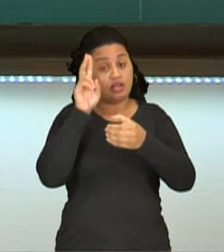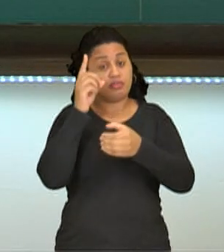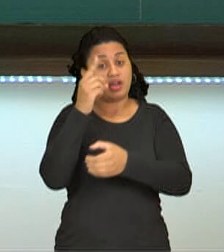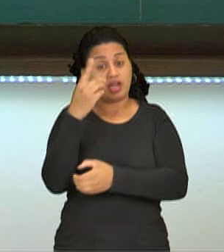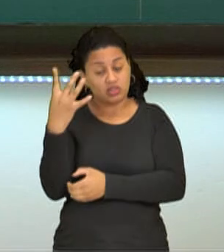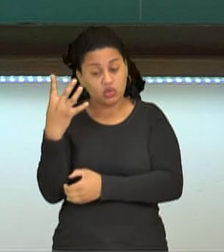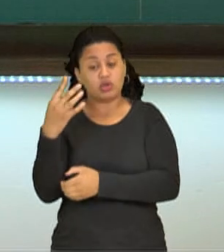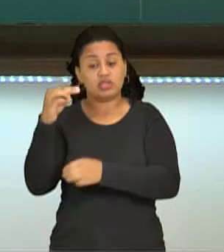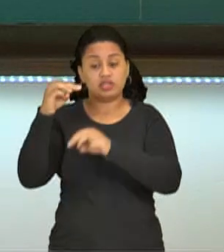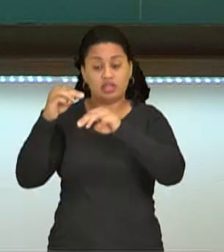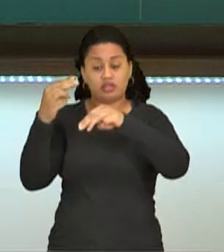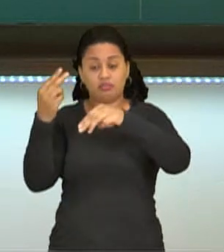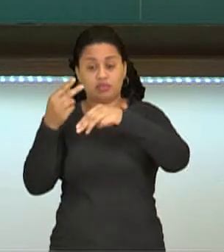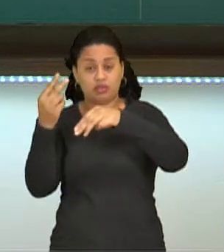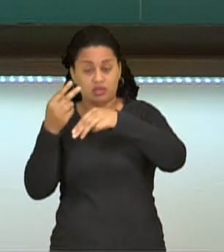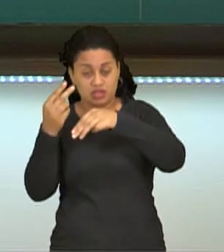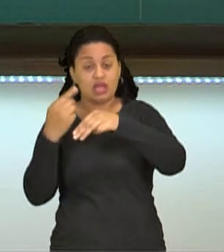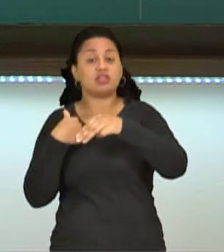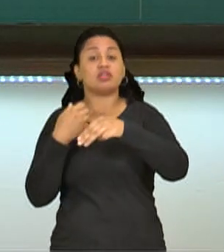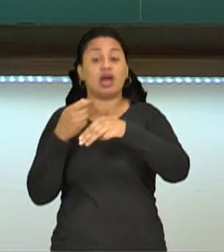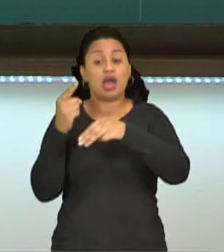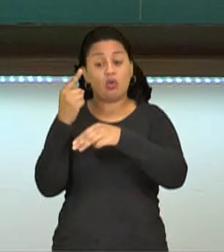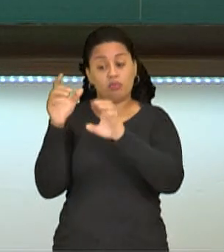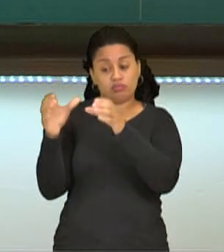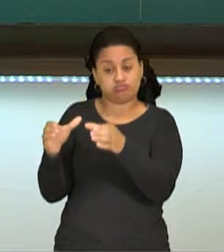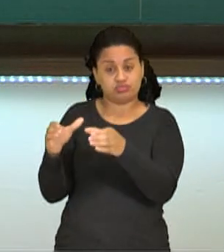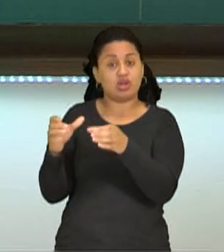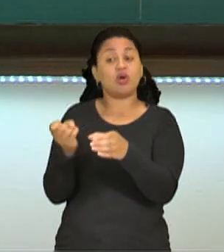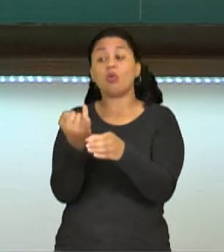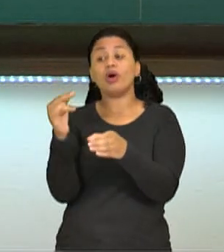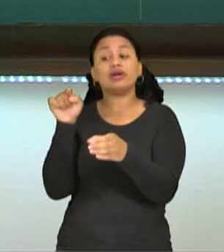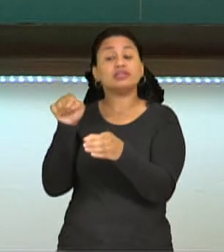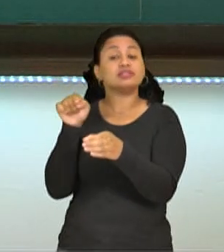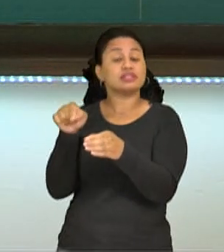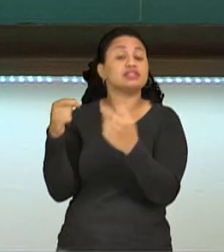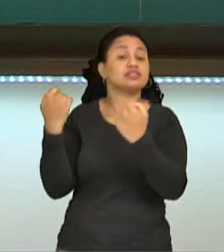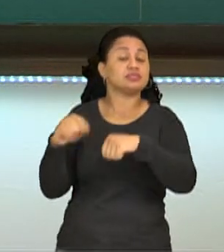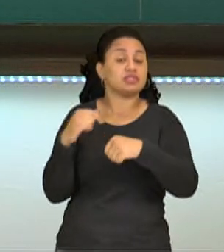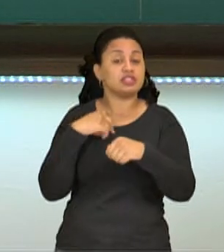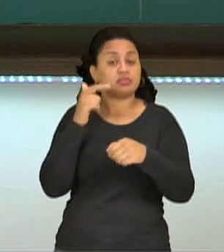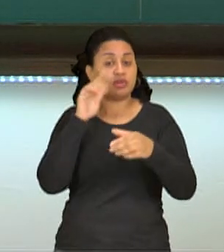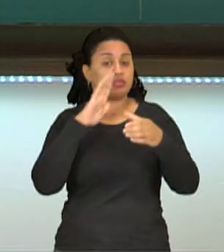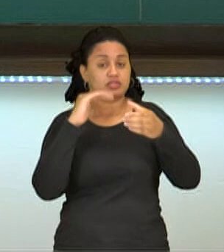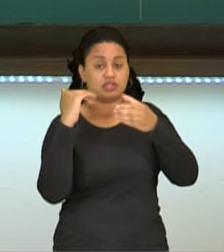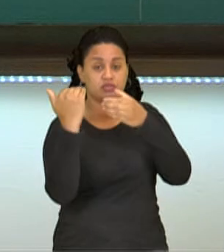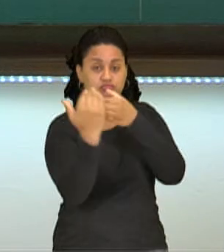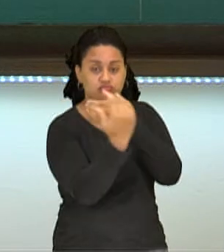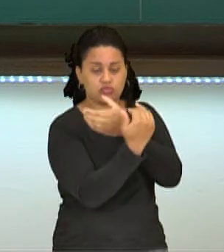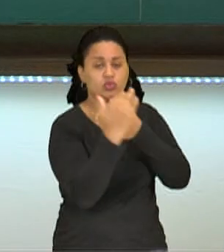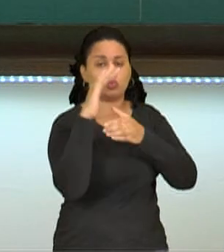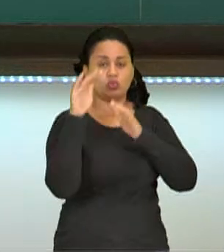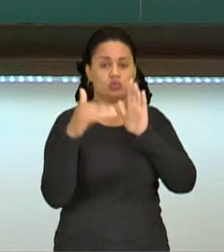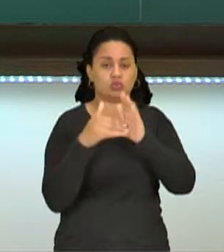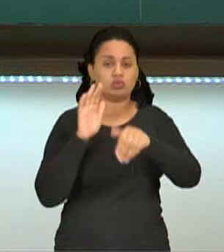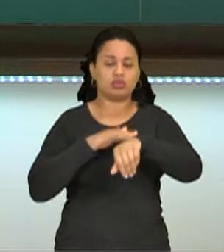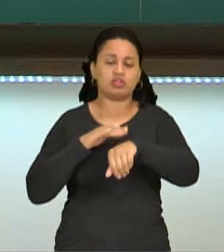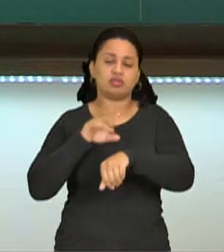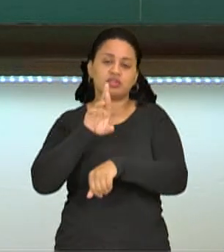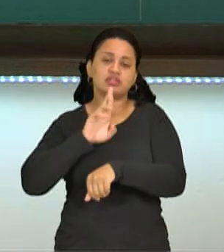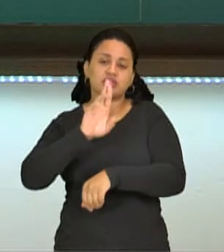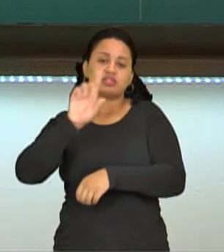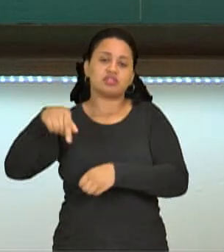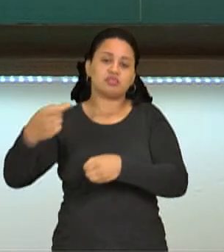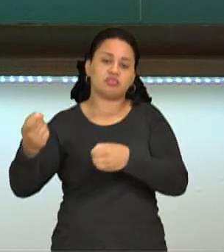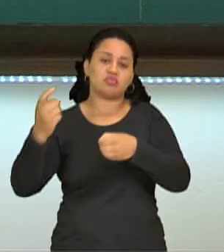metros quadrados vai uma lata de tinta. Eu quero saber quantas latas de tinta serão necessárias para pintar toda a superfície lateral. Um tempinho para vocês